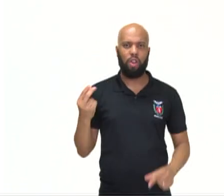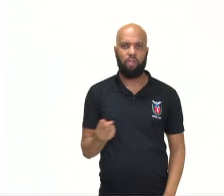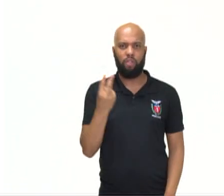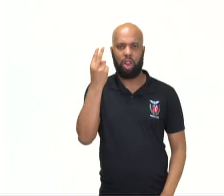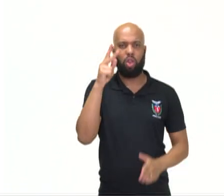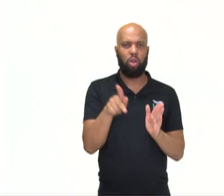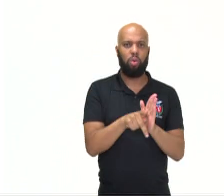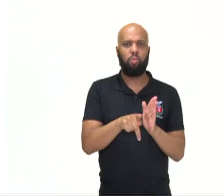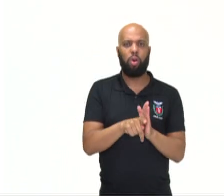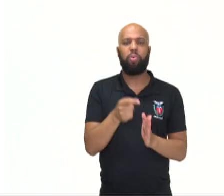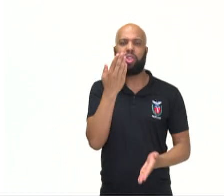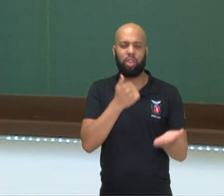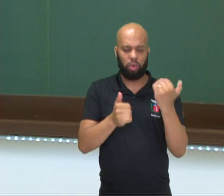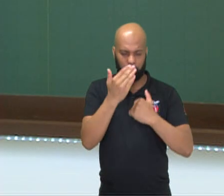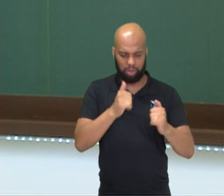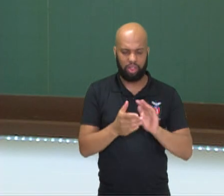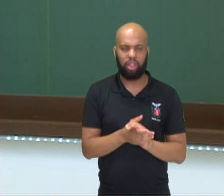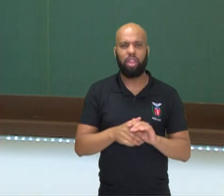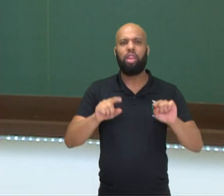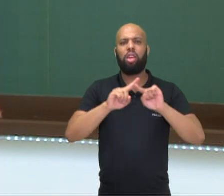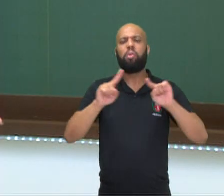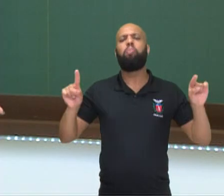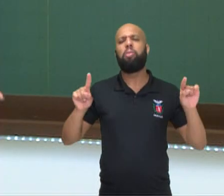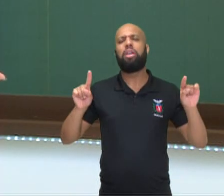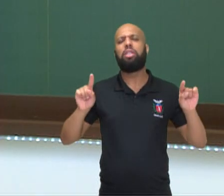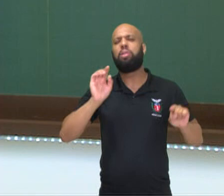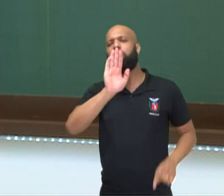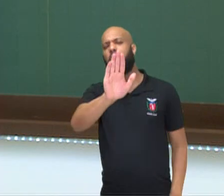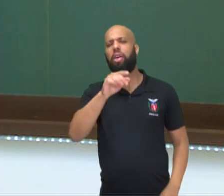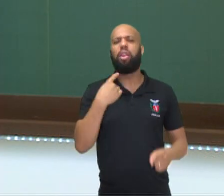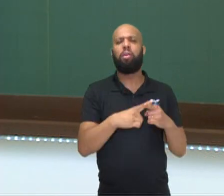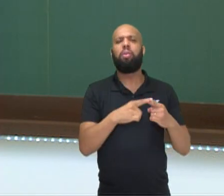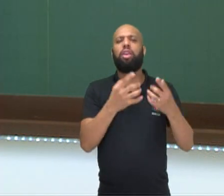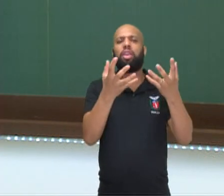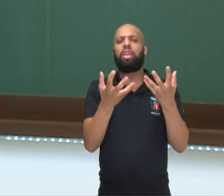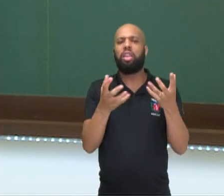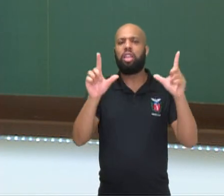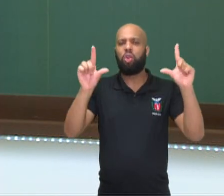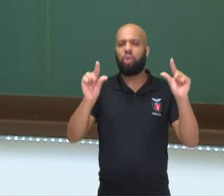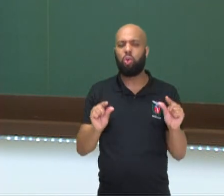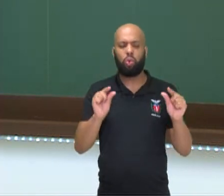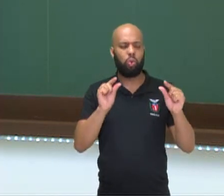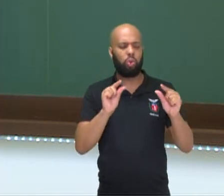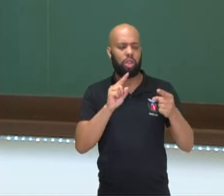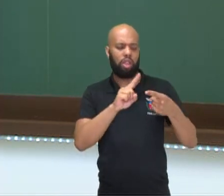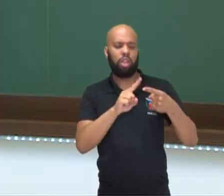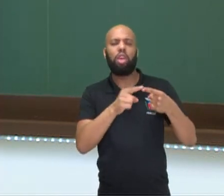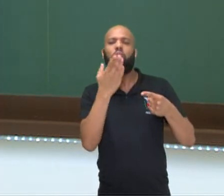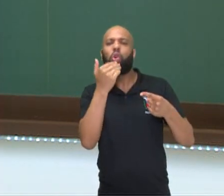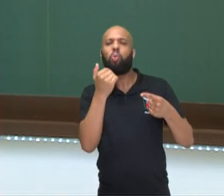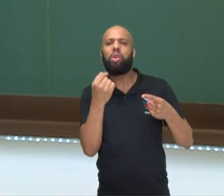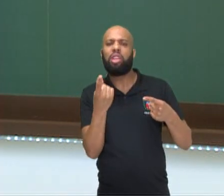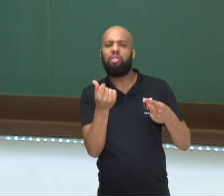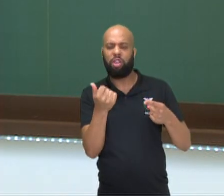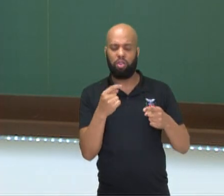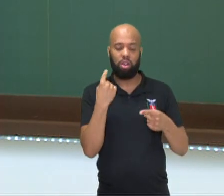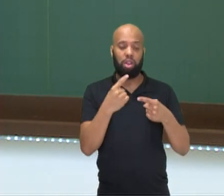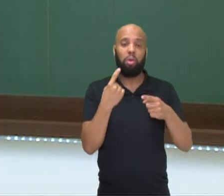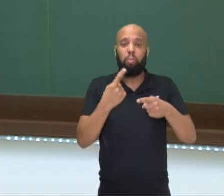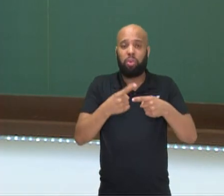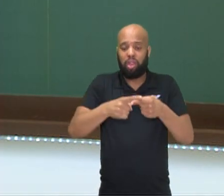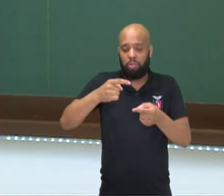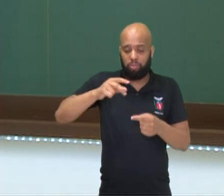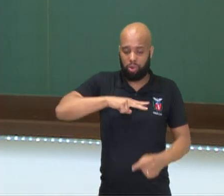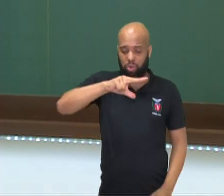dos alimentos. Mas por que é que eles queriam a diminuição dos preços dos alimentos? Porque Portugal, ela